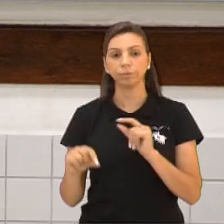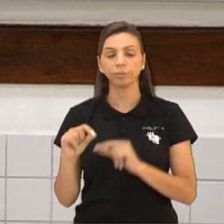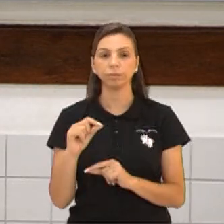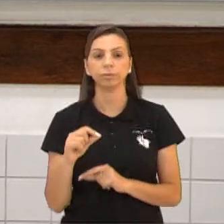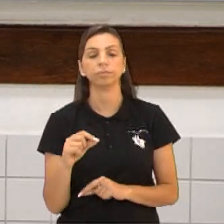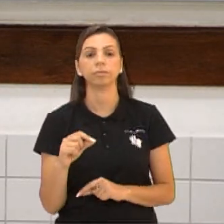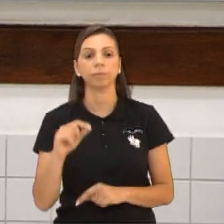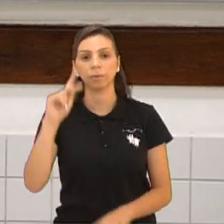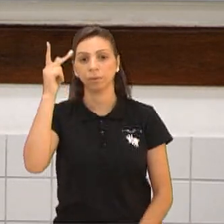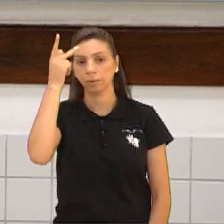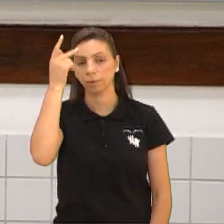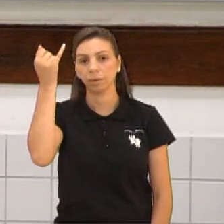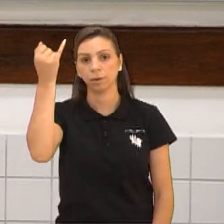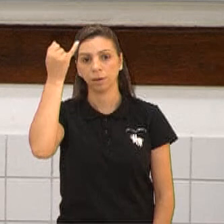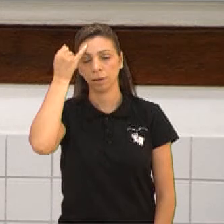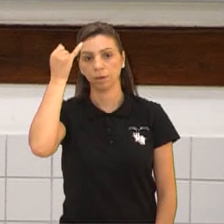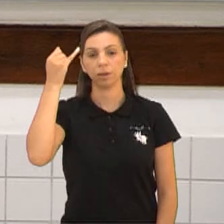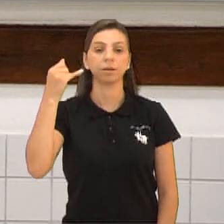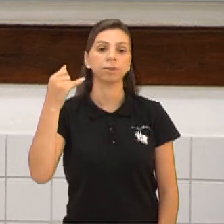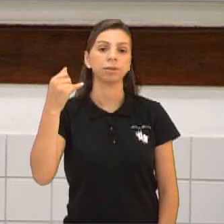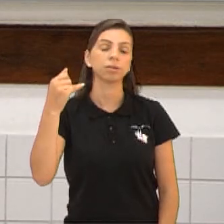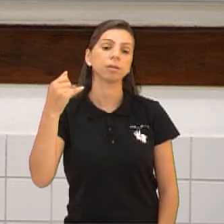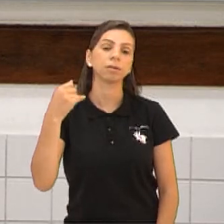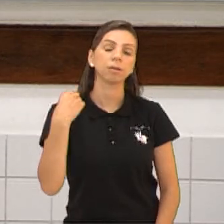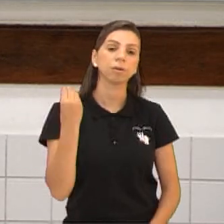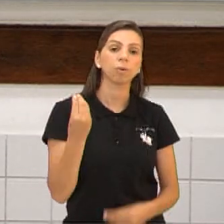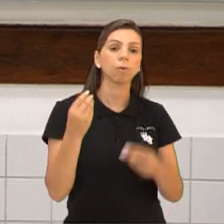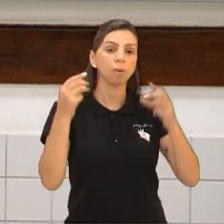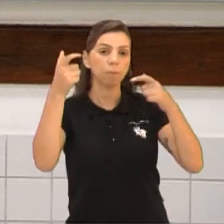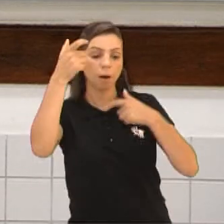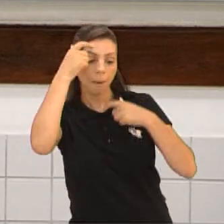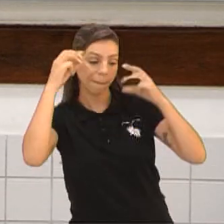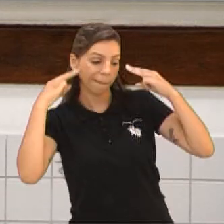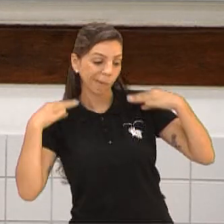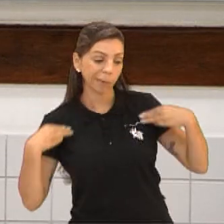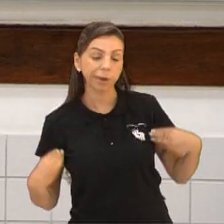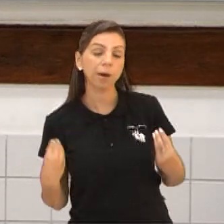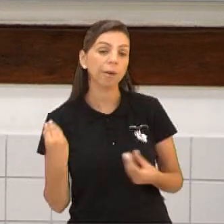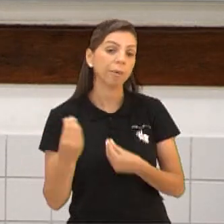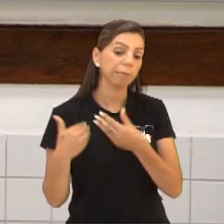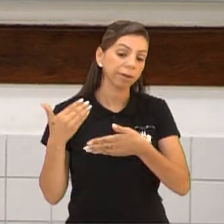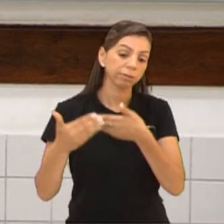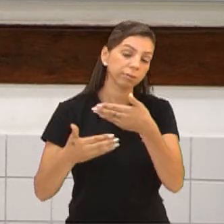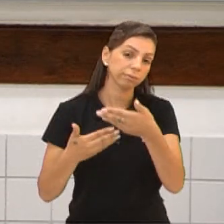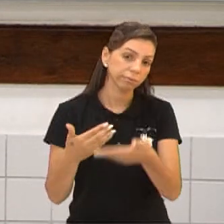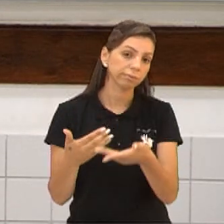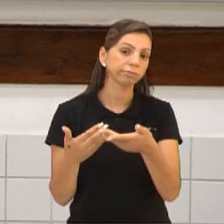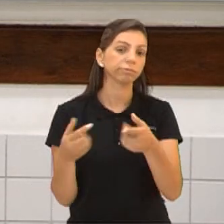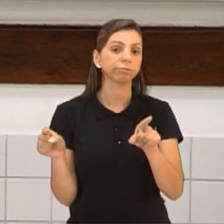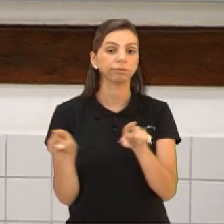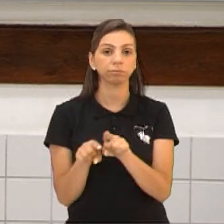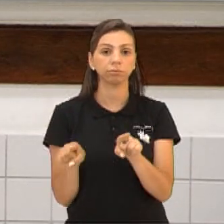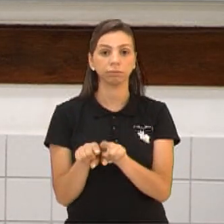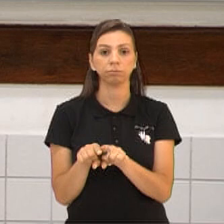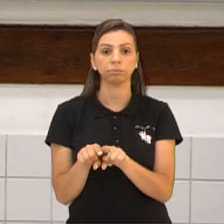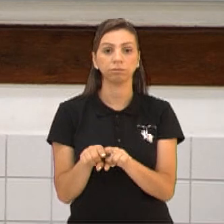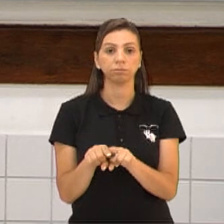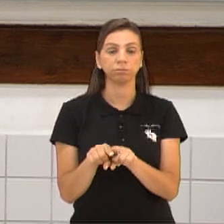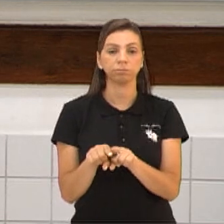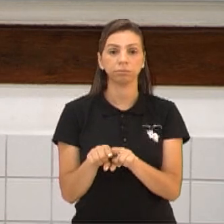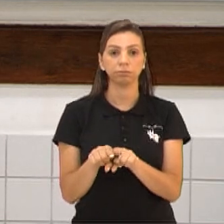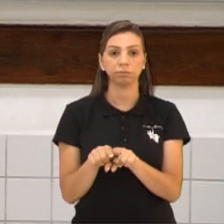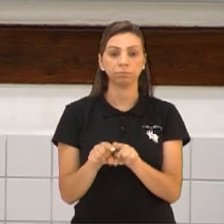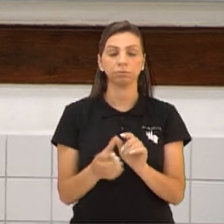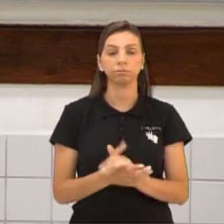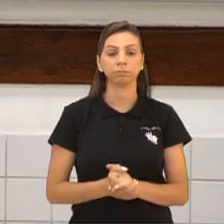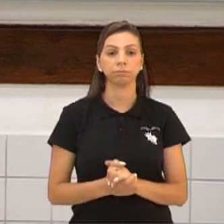Kant defendendo ideias em relação à moral, como se constrói a moral, né, como nos